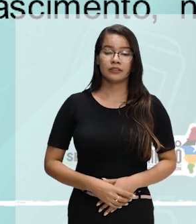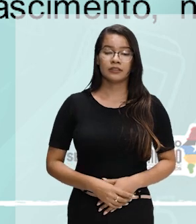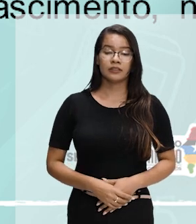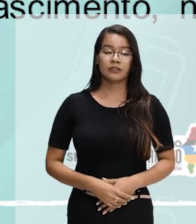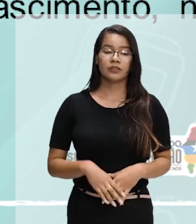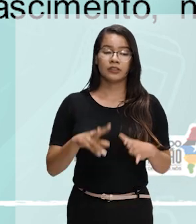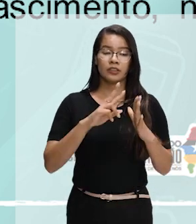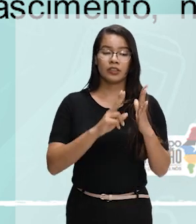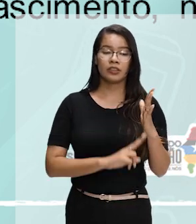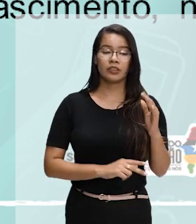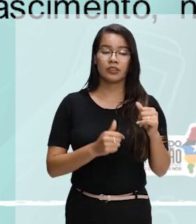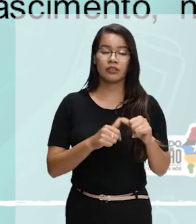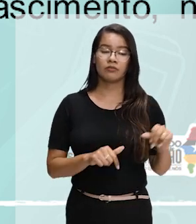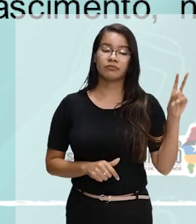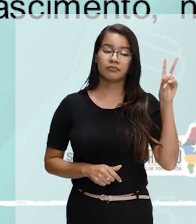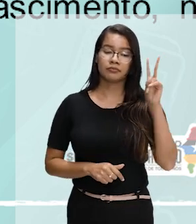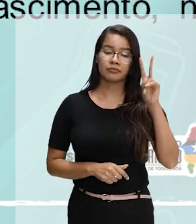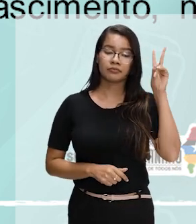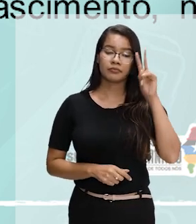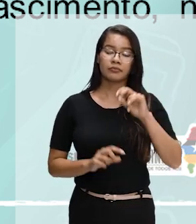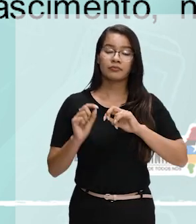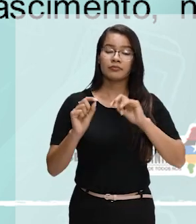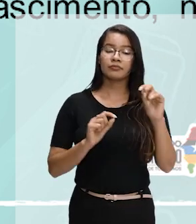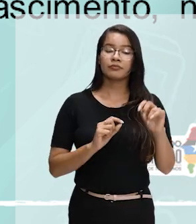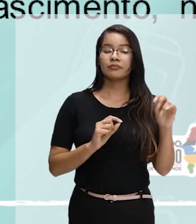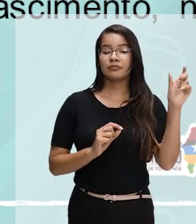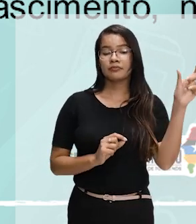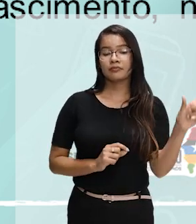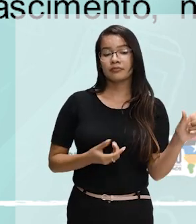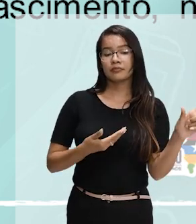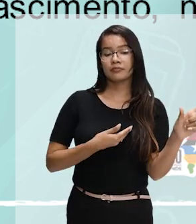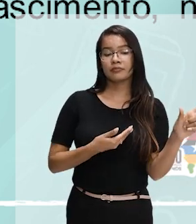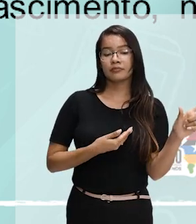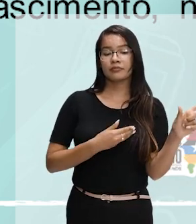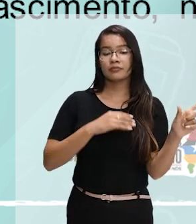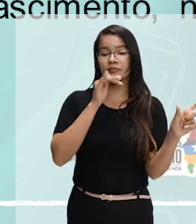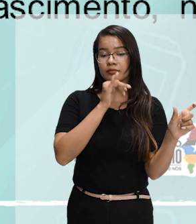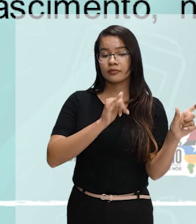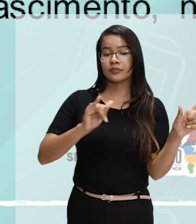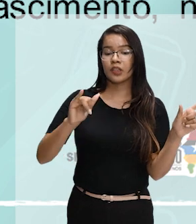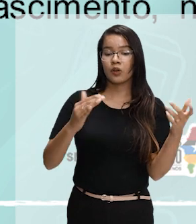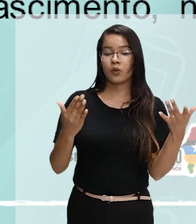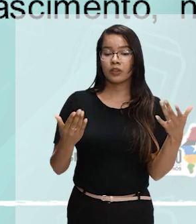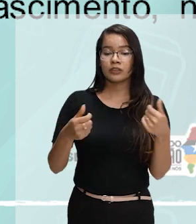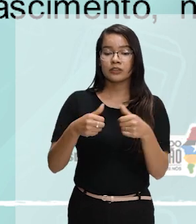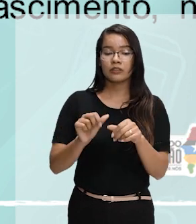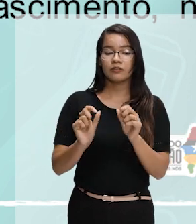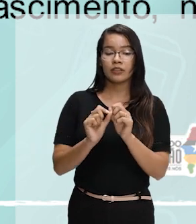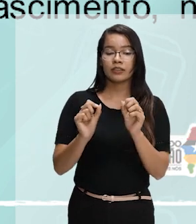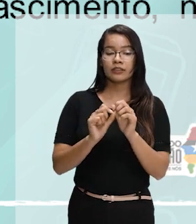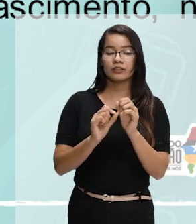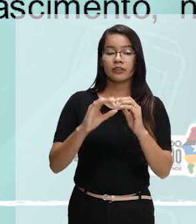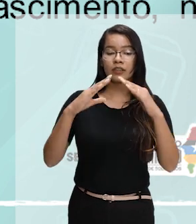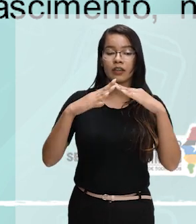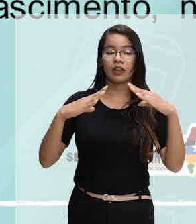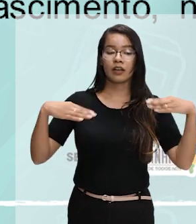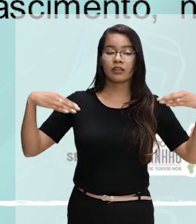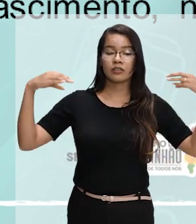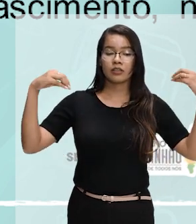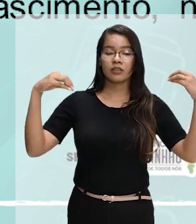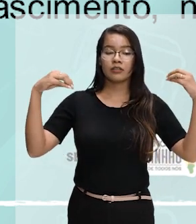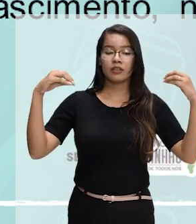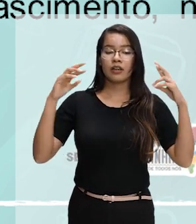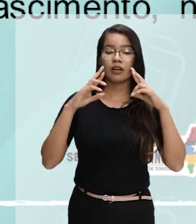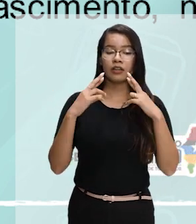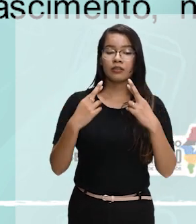Os leitores estarão lembrados do que o compadre dissera quando estava a fazer castelos no ar a respeito do